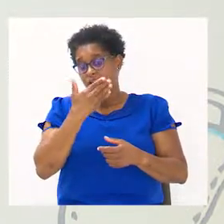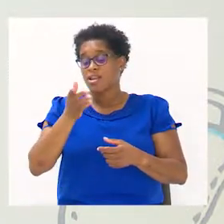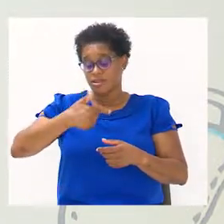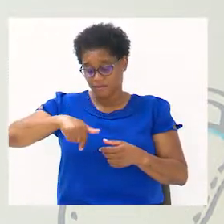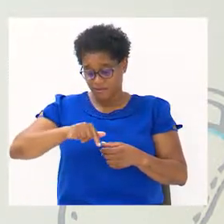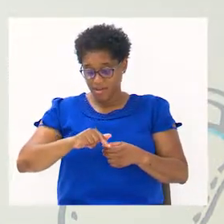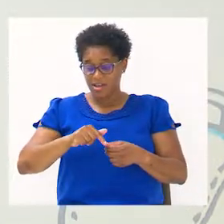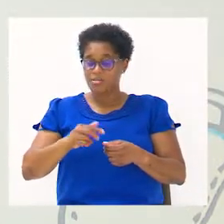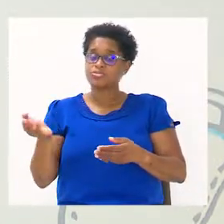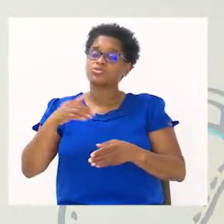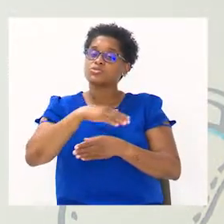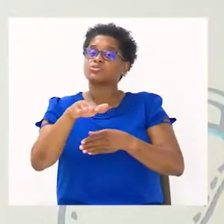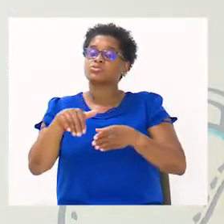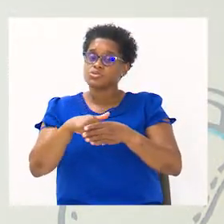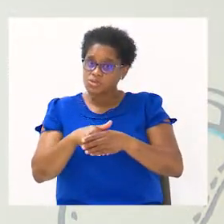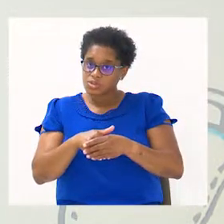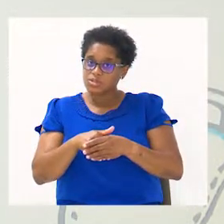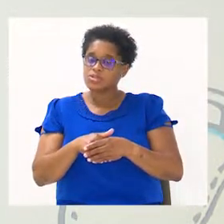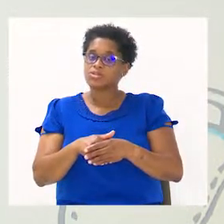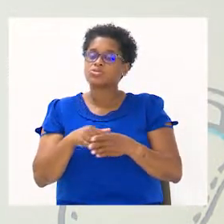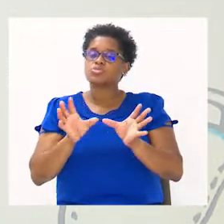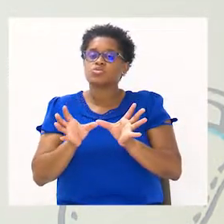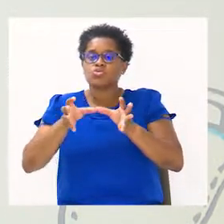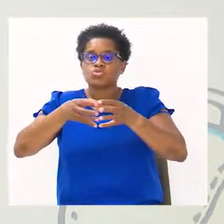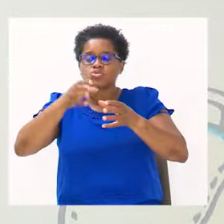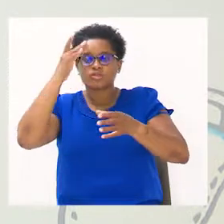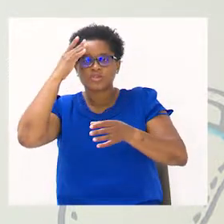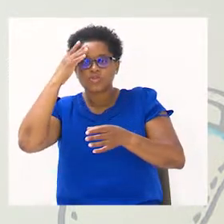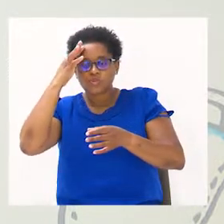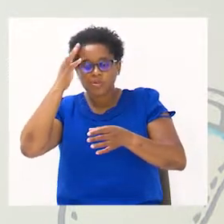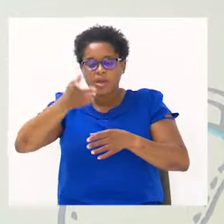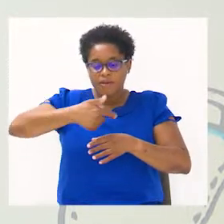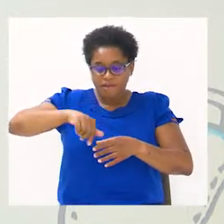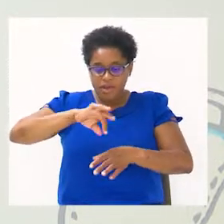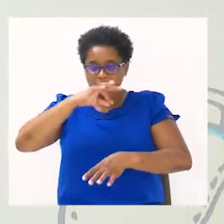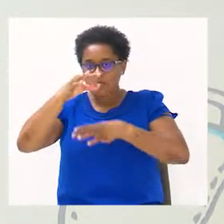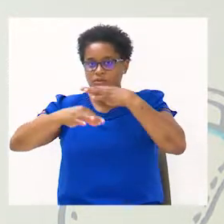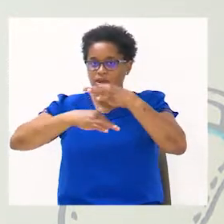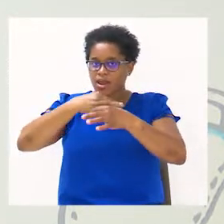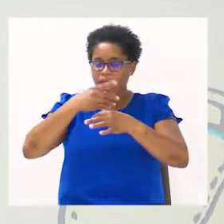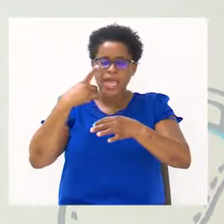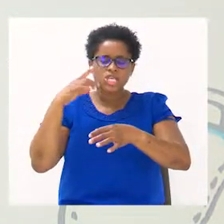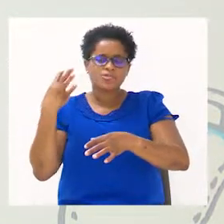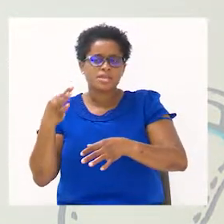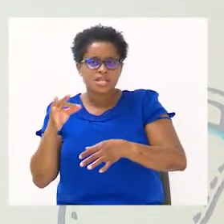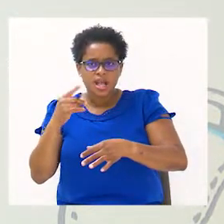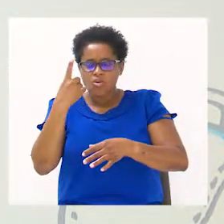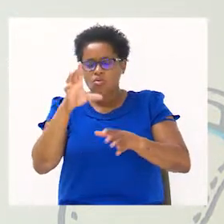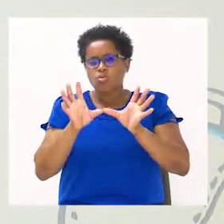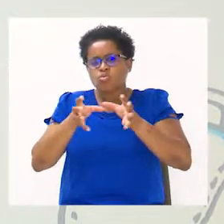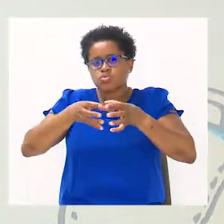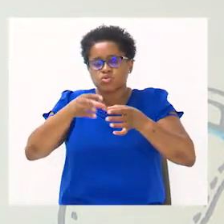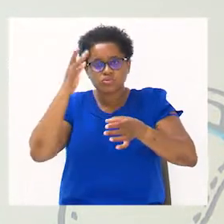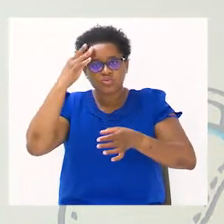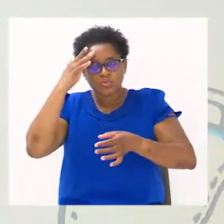introduzir os conjuntos numéricos. Vamos falar especialmente de um conjunto numérico, que é o